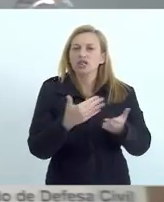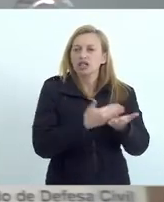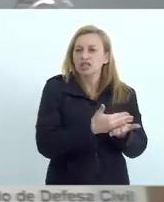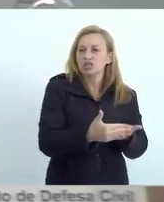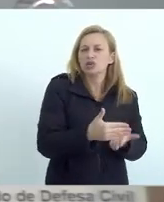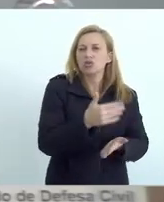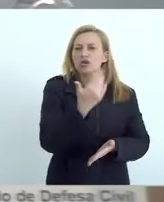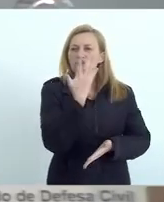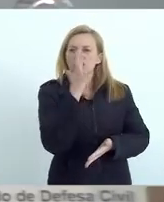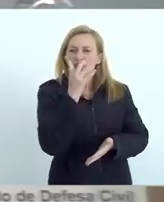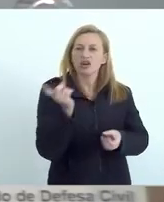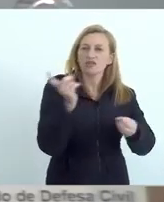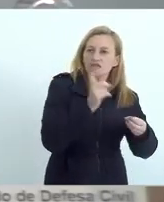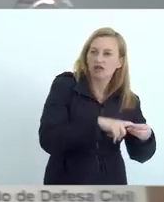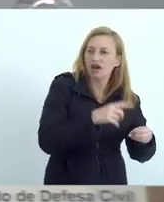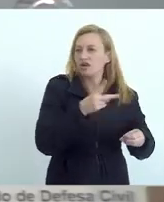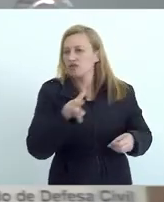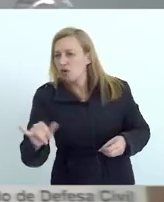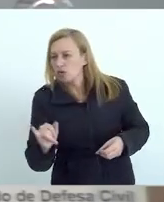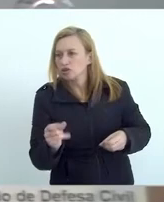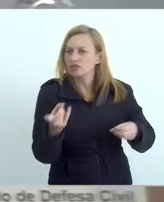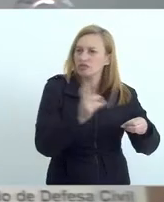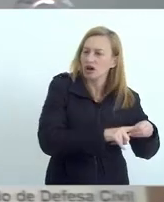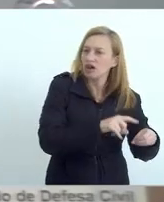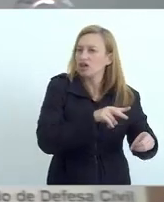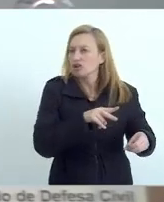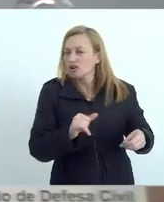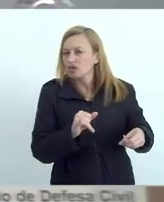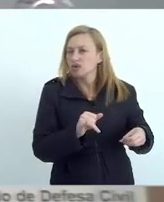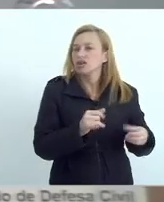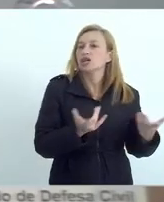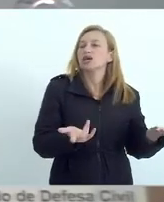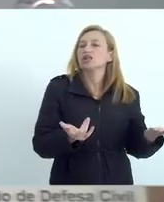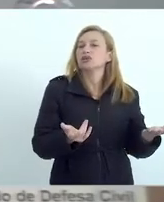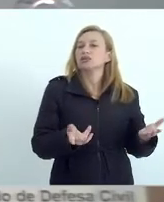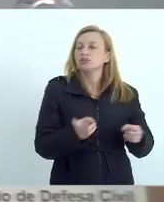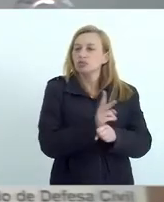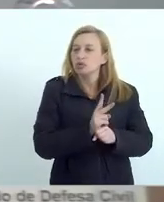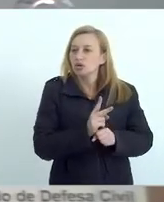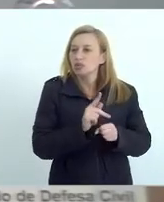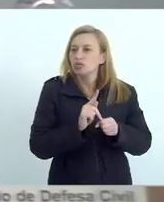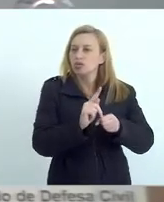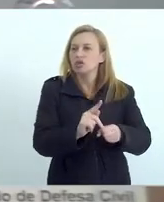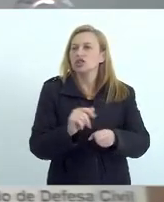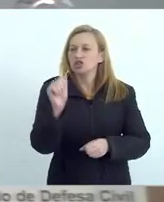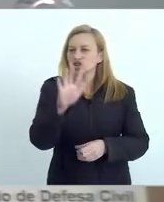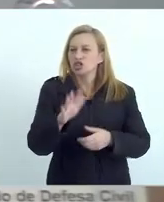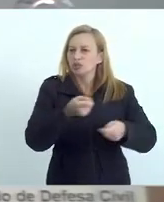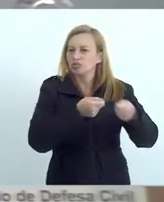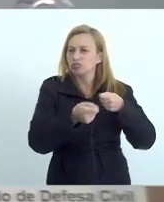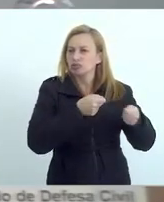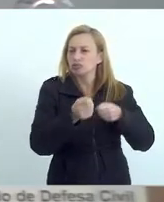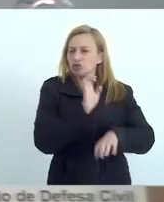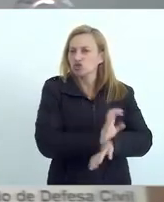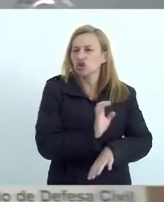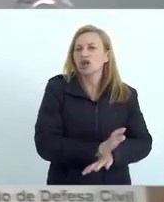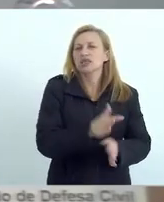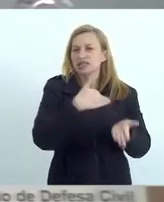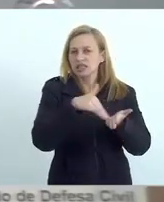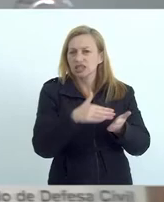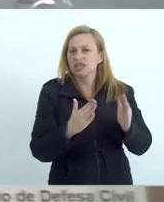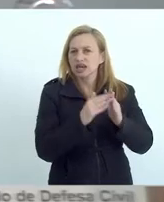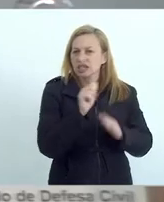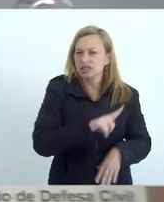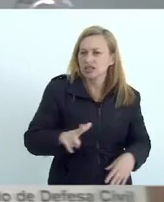e vai e volta vai e volta Procuradoria Geral do Estado Controladoria Geral do Estado secretaria